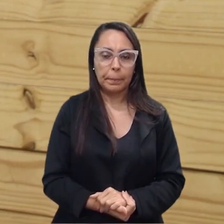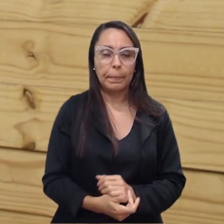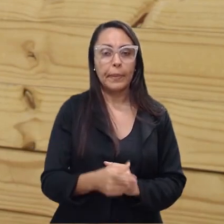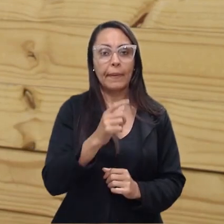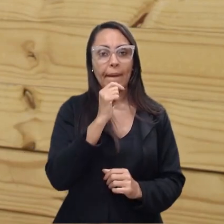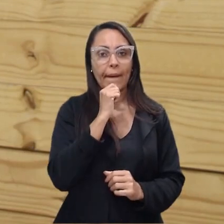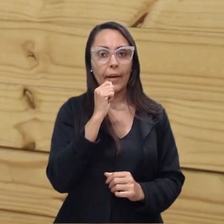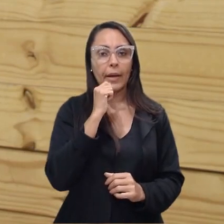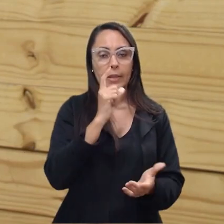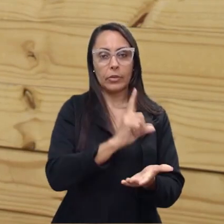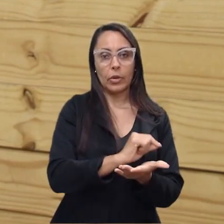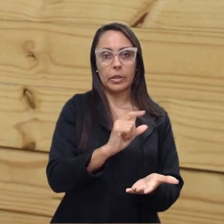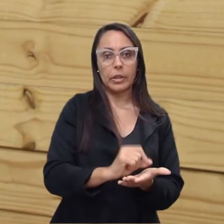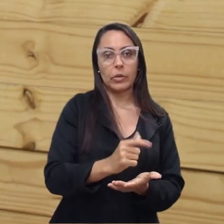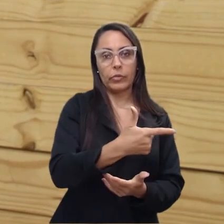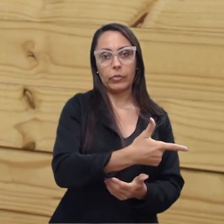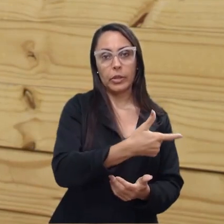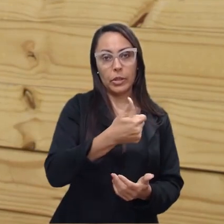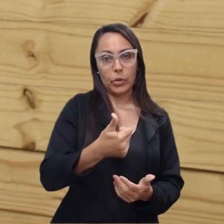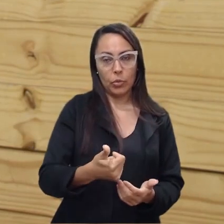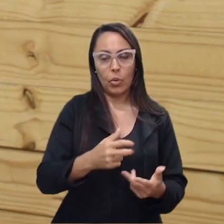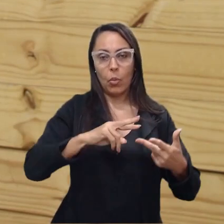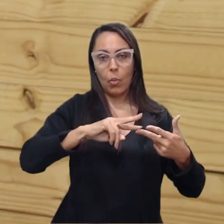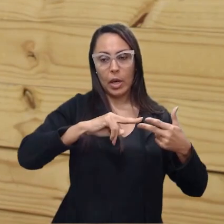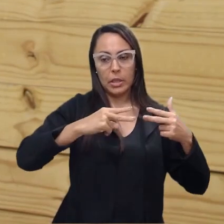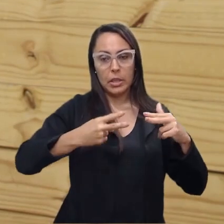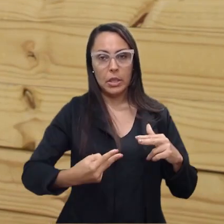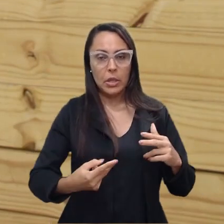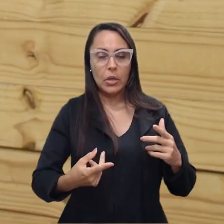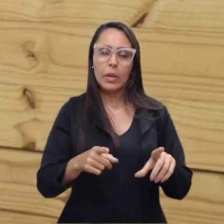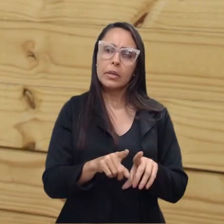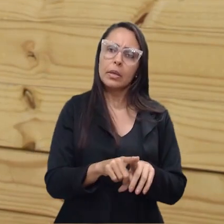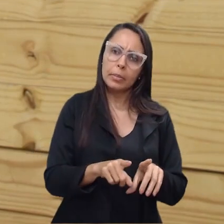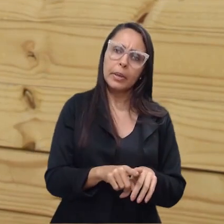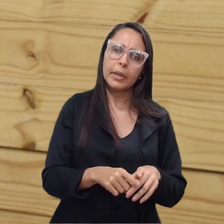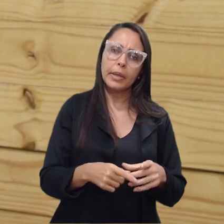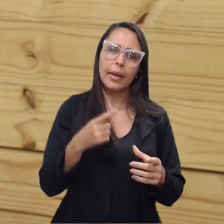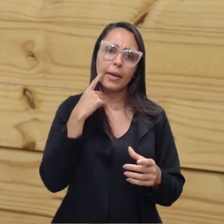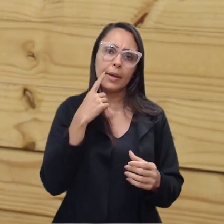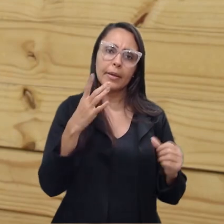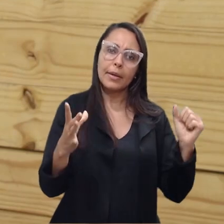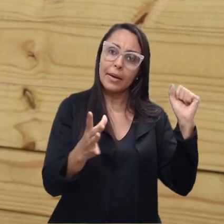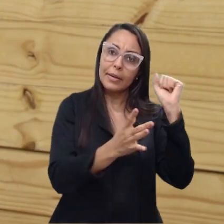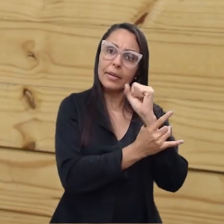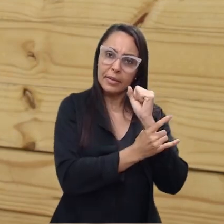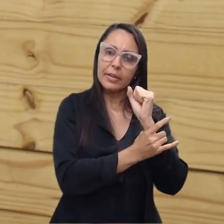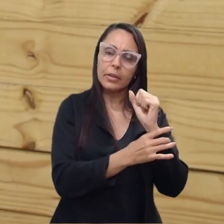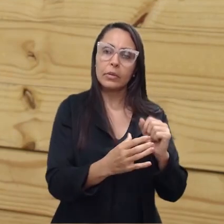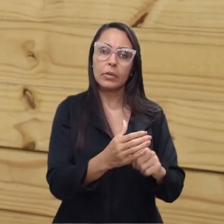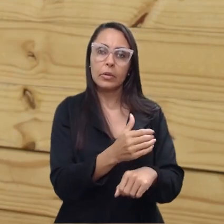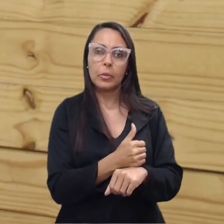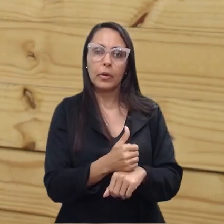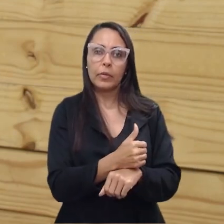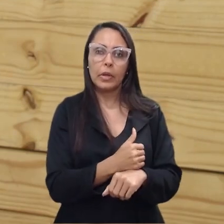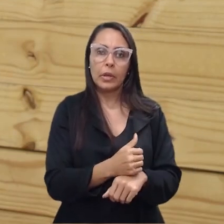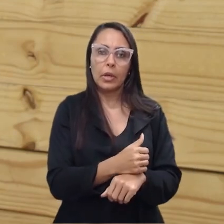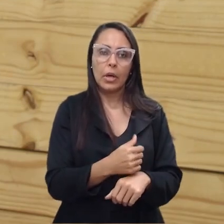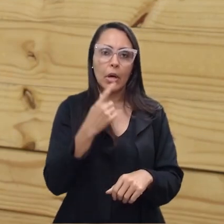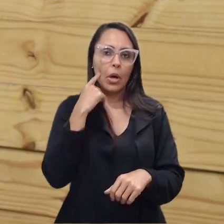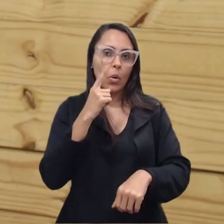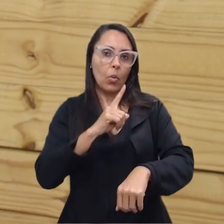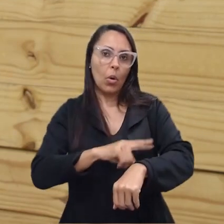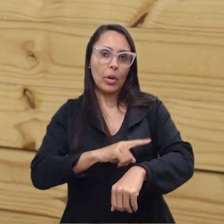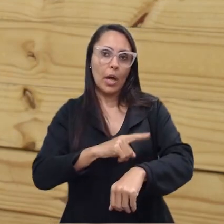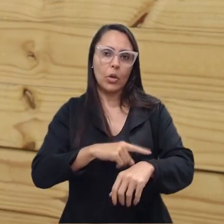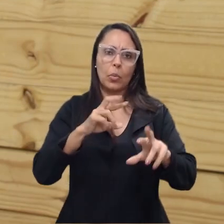Ainda no nosso artigo 21, ele diz que também, né, é garantido a esse profissional um horário para se